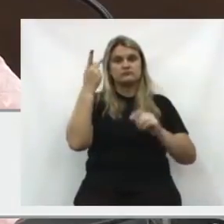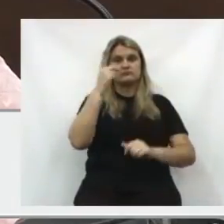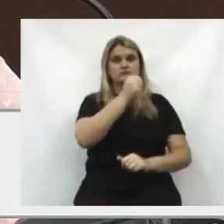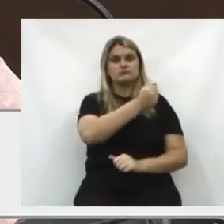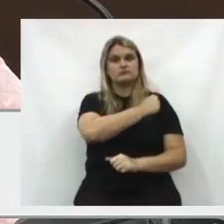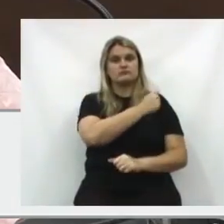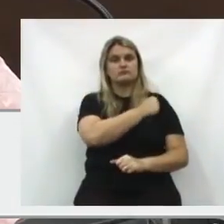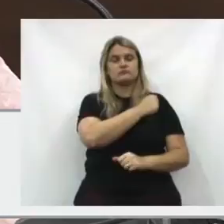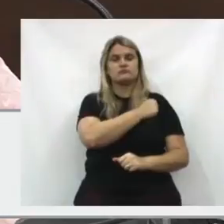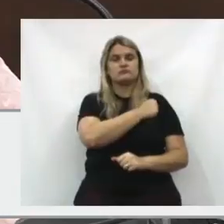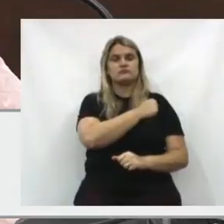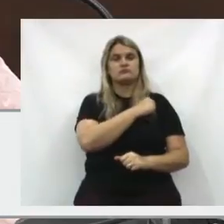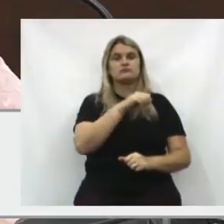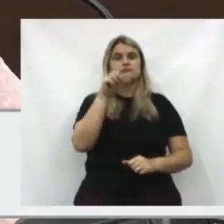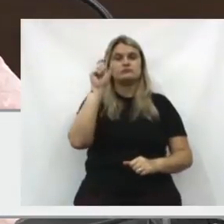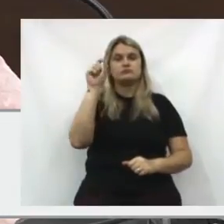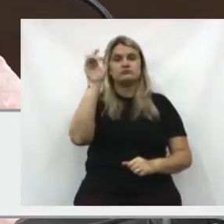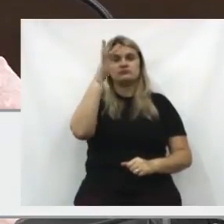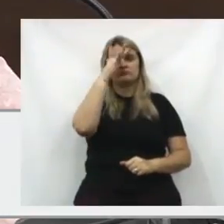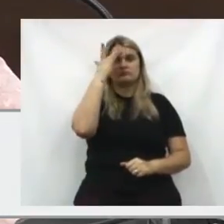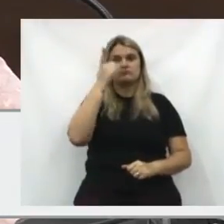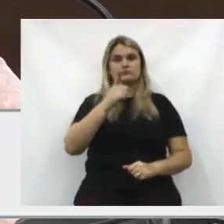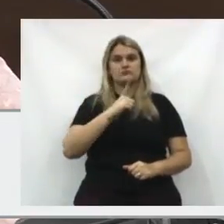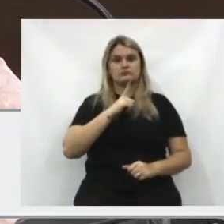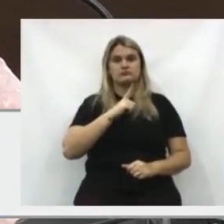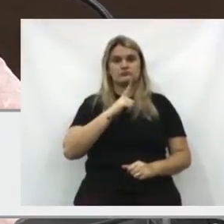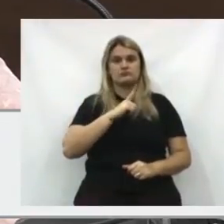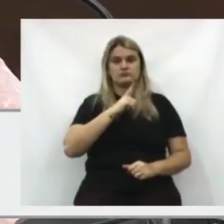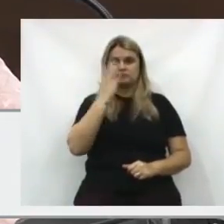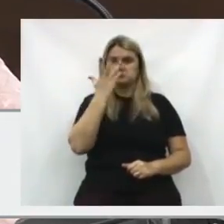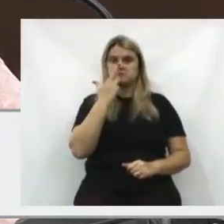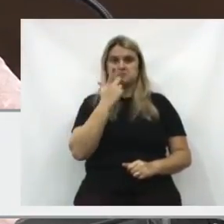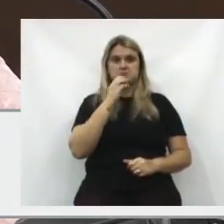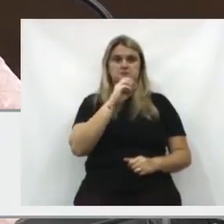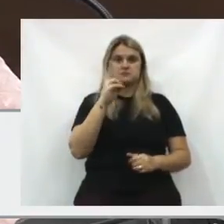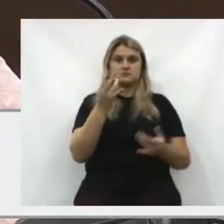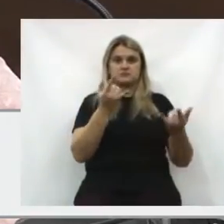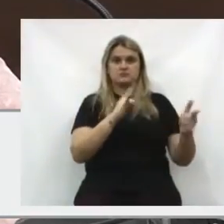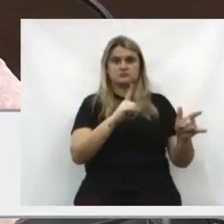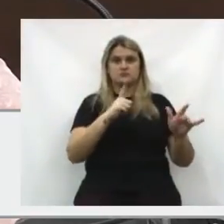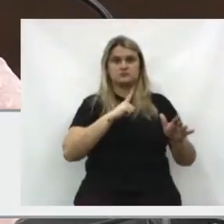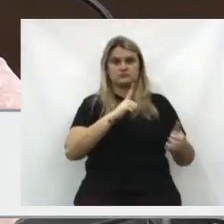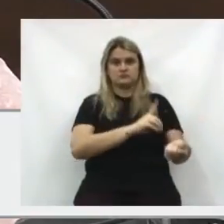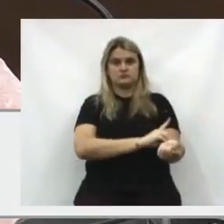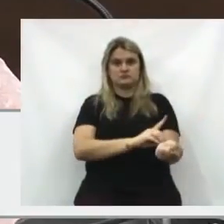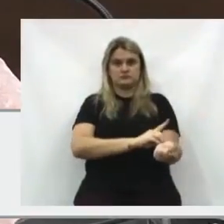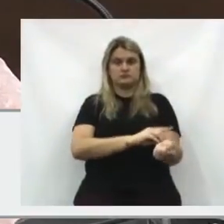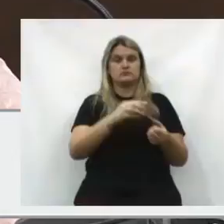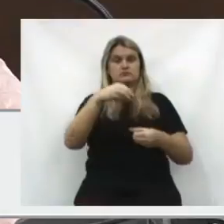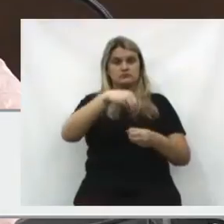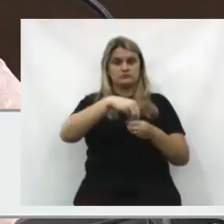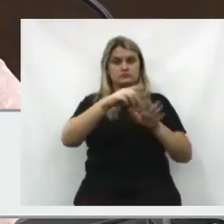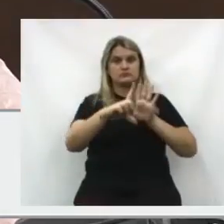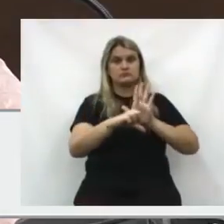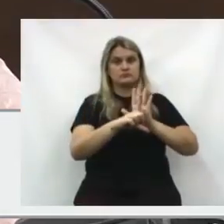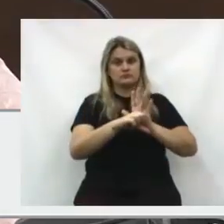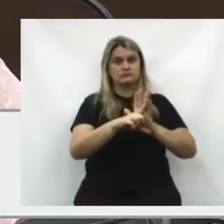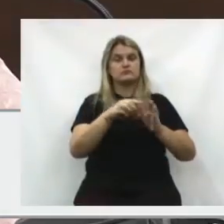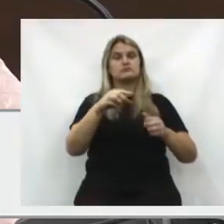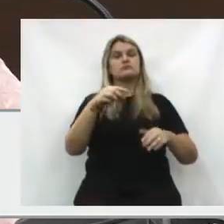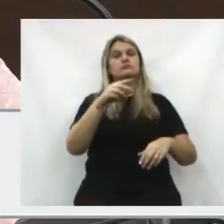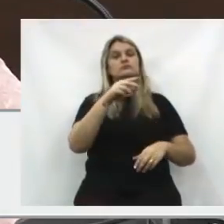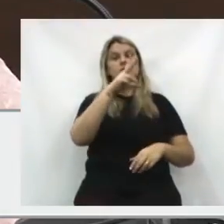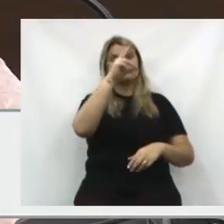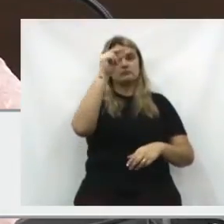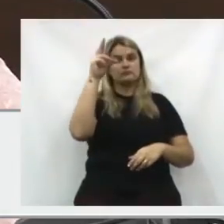cardápio especial para os alunos identificados com diabetes. Justificativa. Conforme a lei citada,